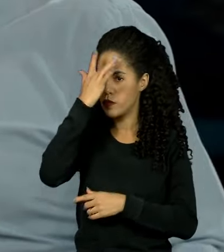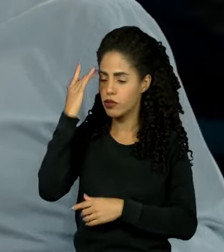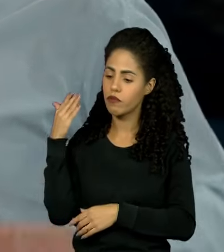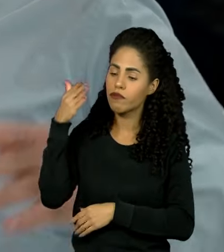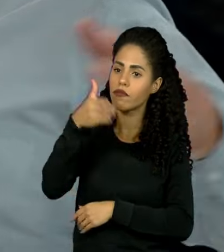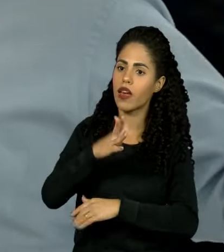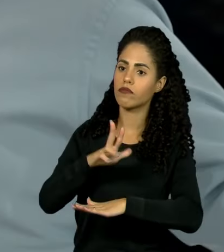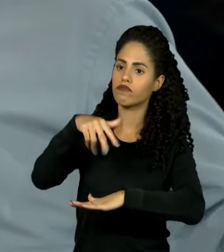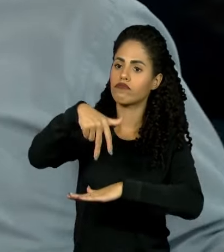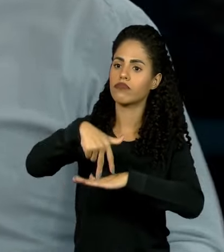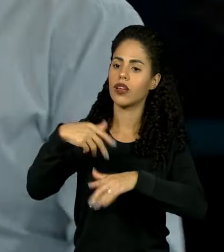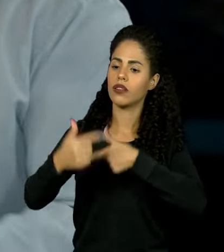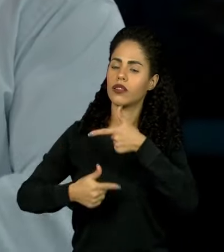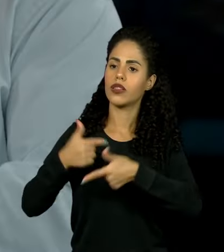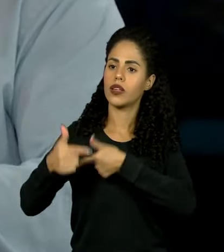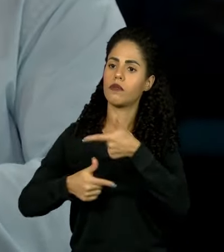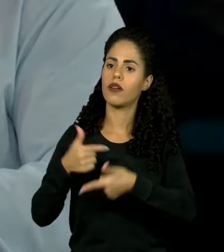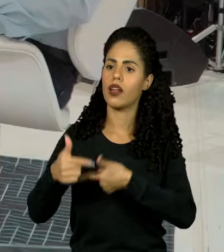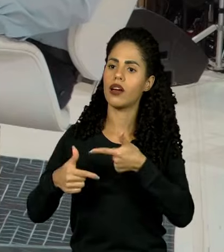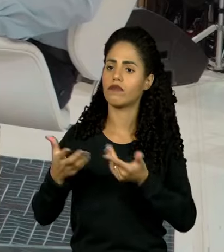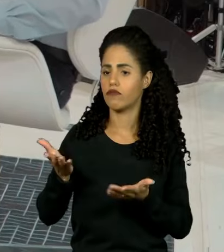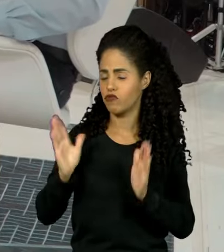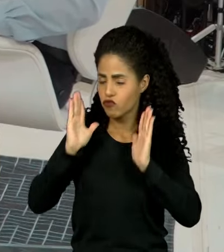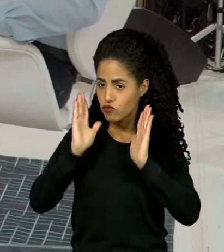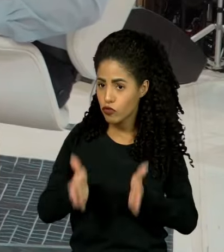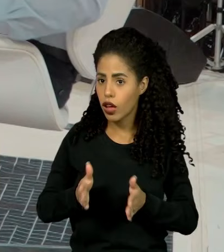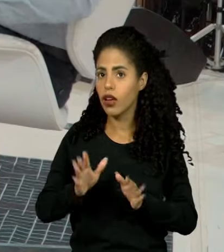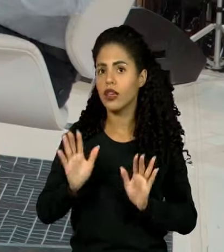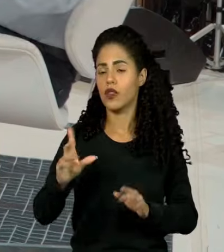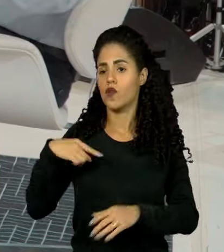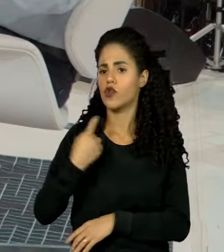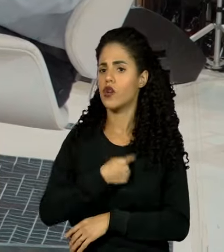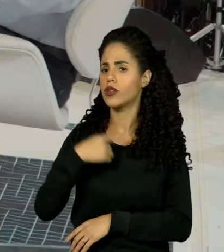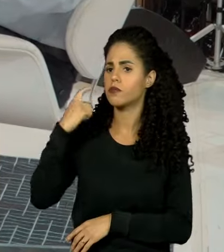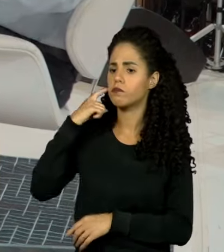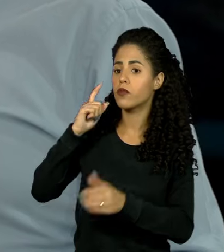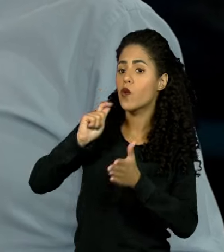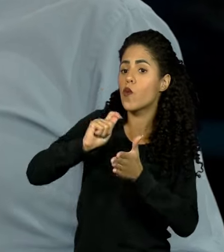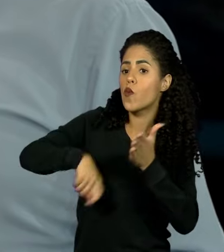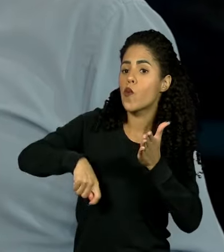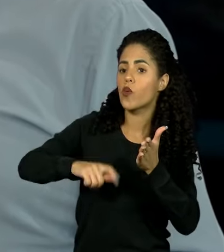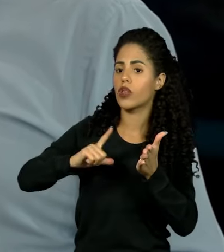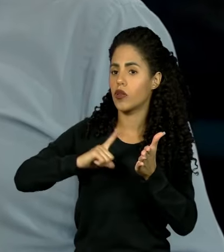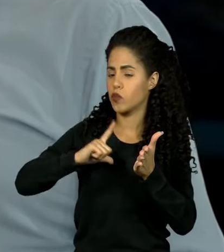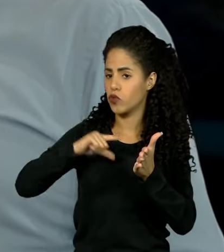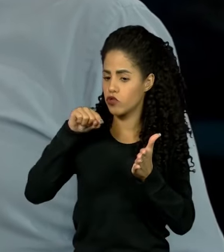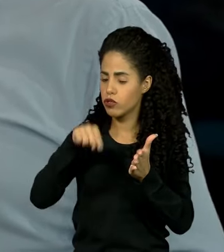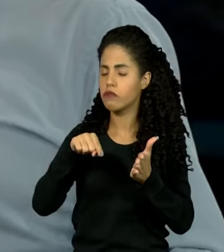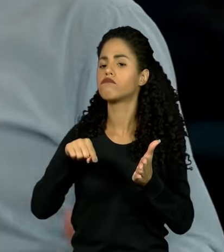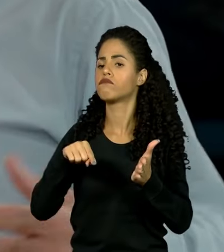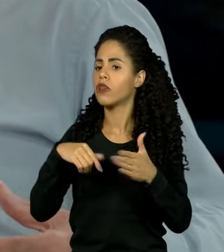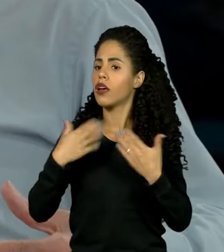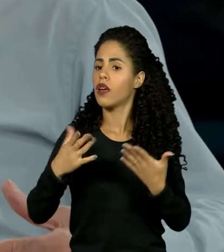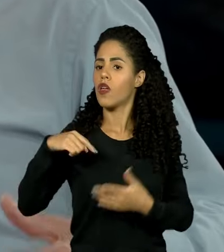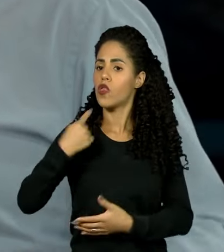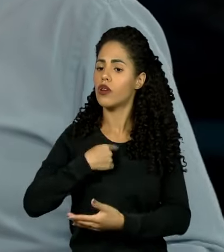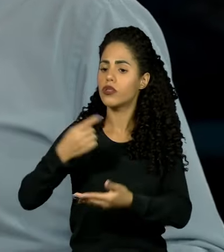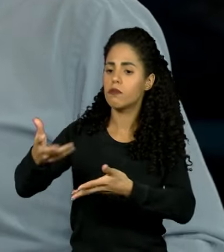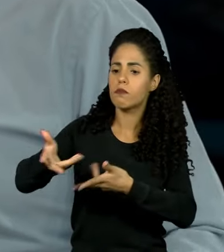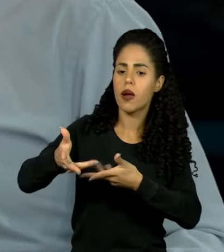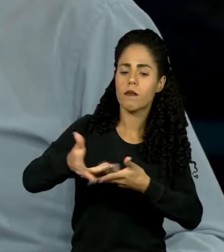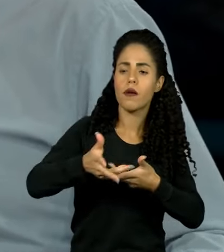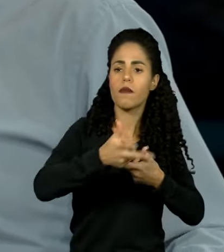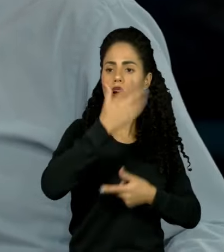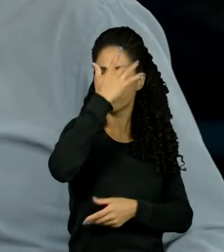verdade começou a trabalhar há meses atrás então nós tínhamos Esses contratos e nós chamamos e